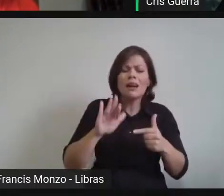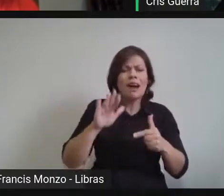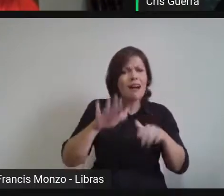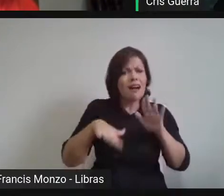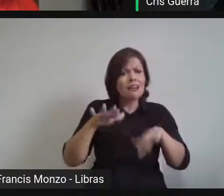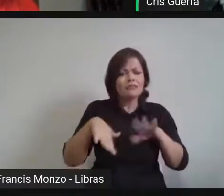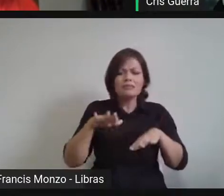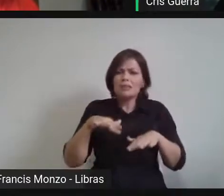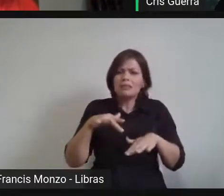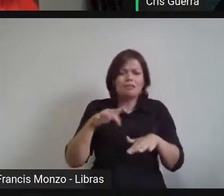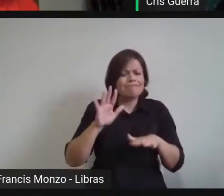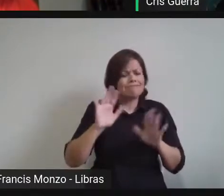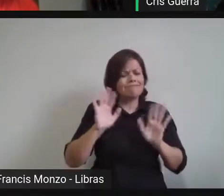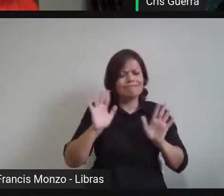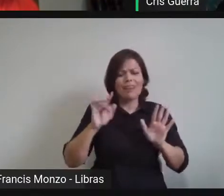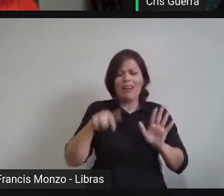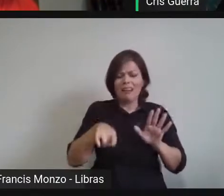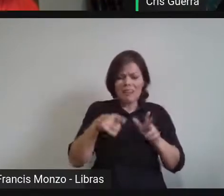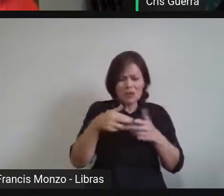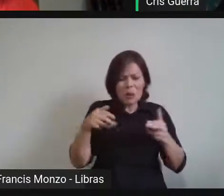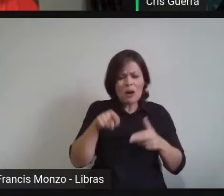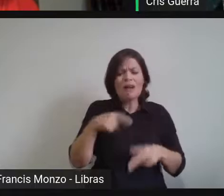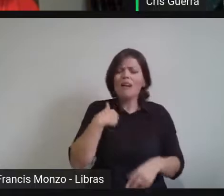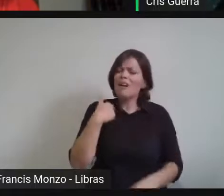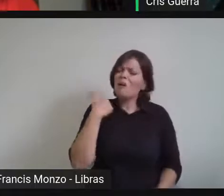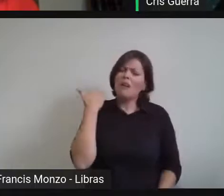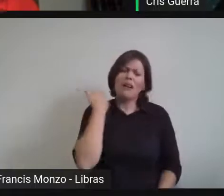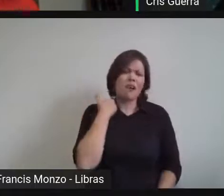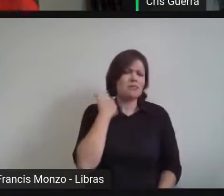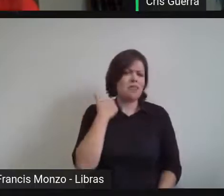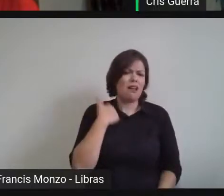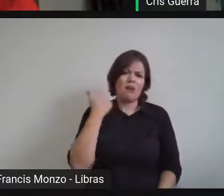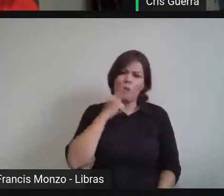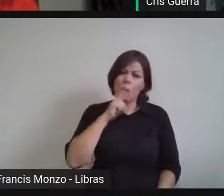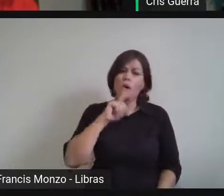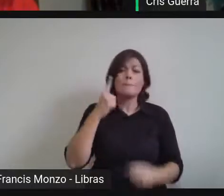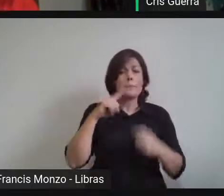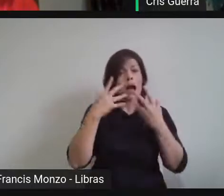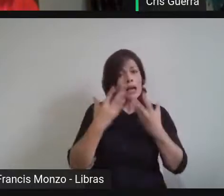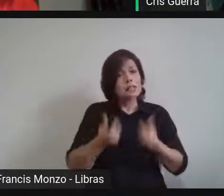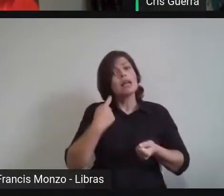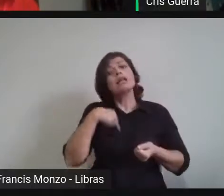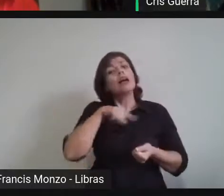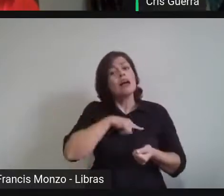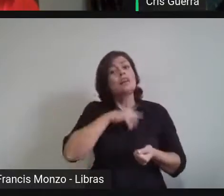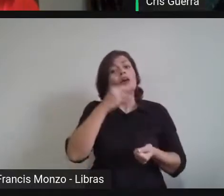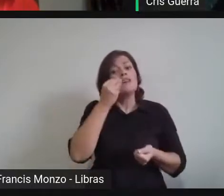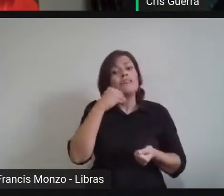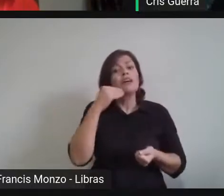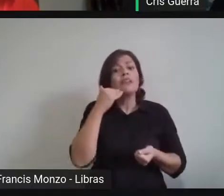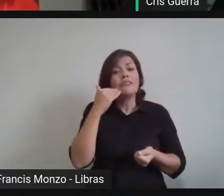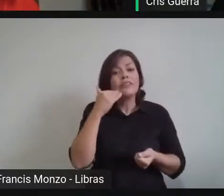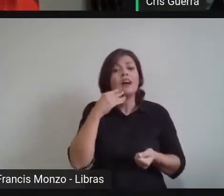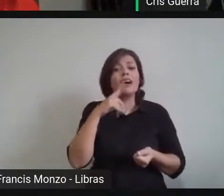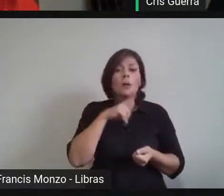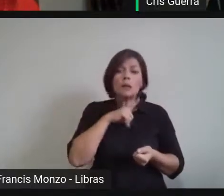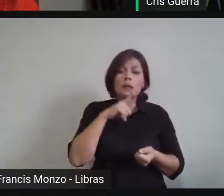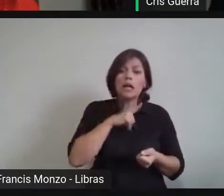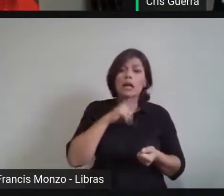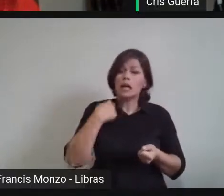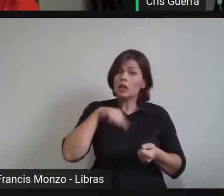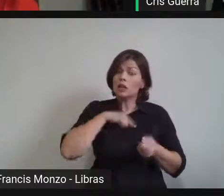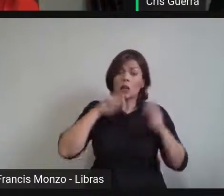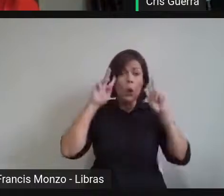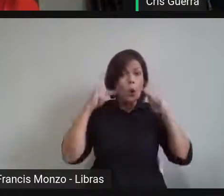precisa admitir a nossa fraqueza, a nossa humanidade, né? E eu acho que a gente está